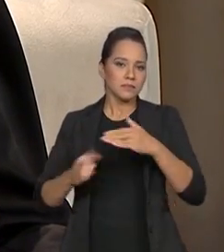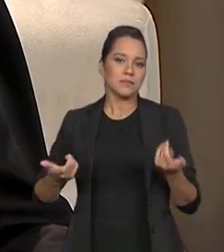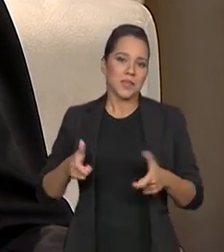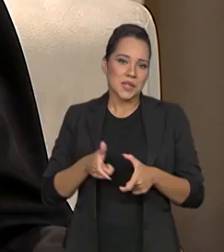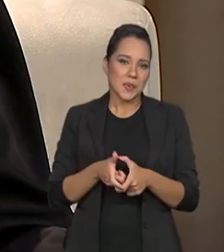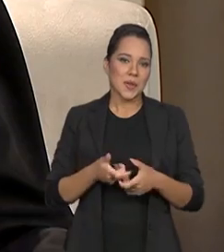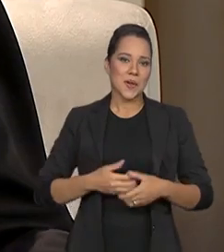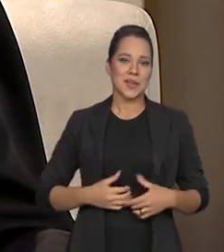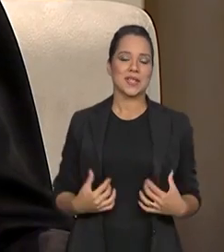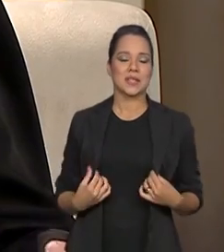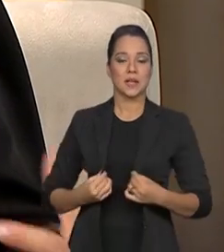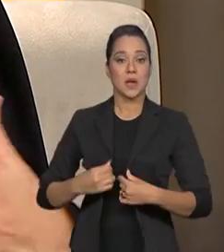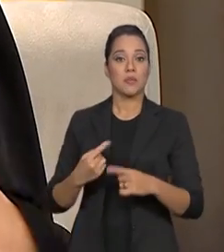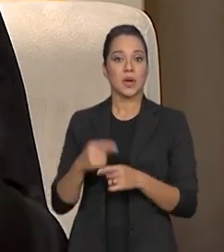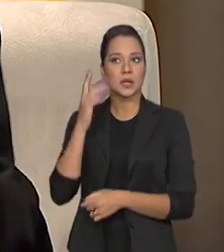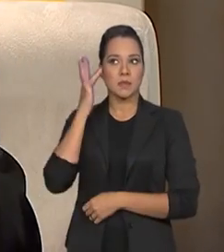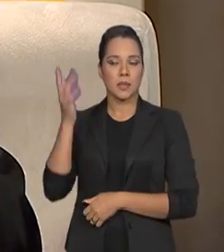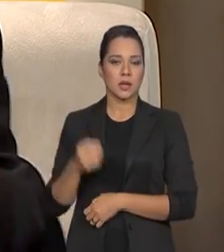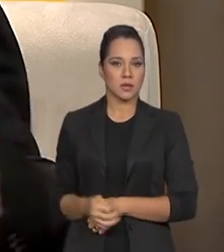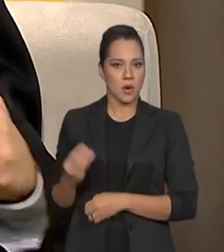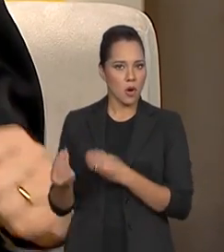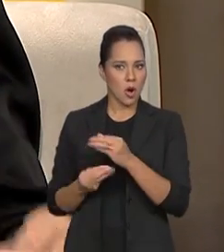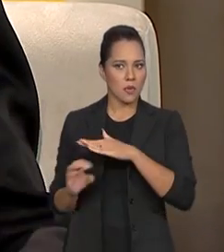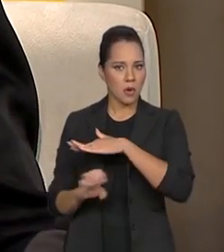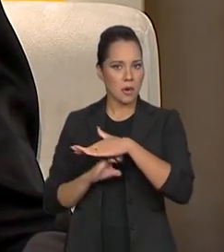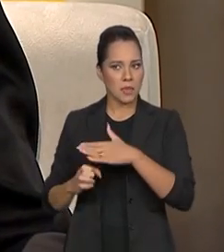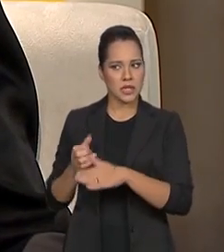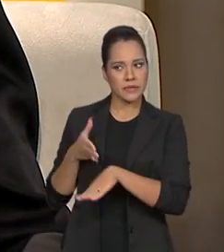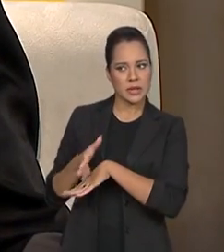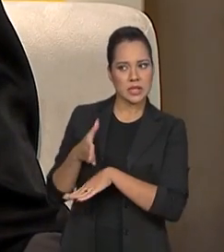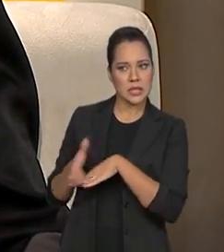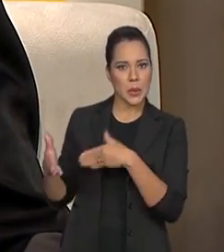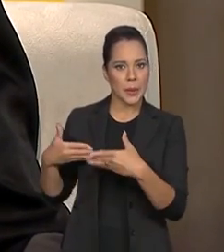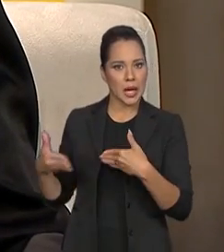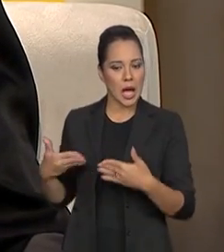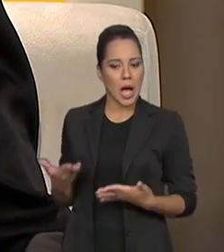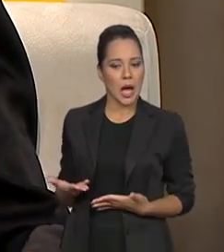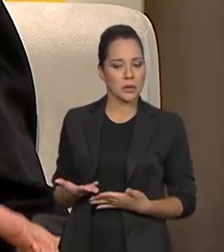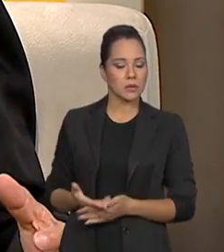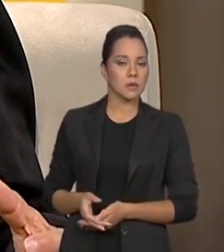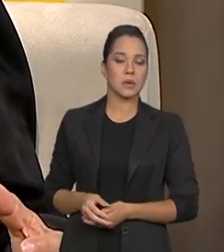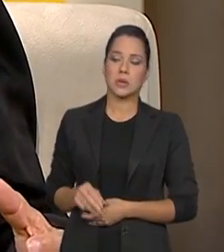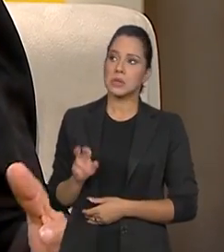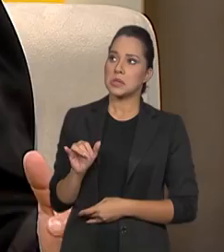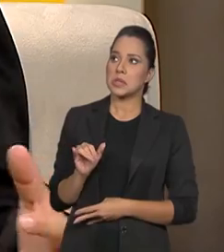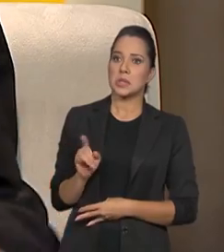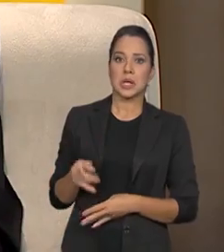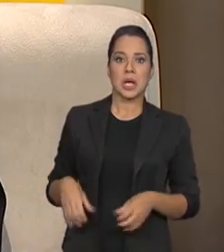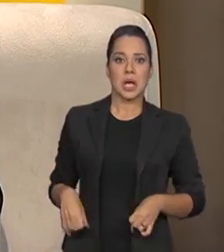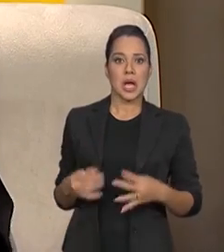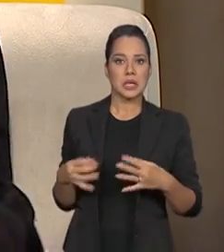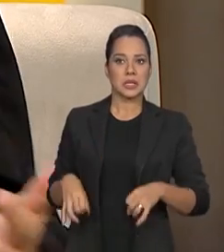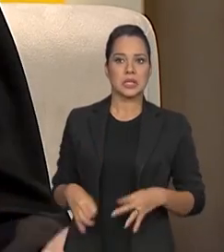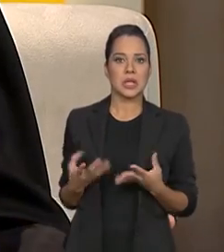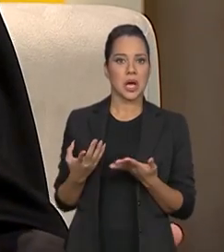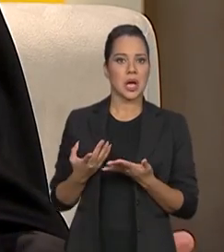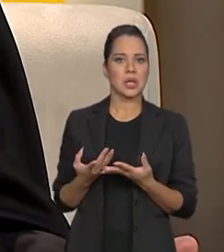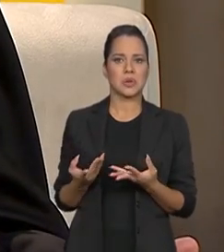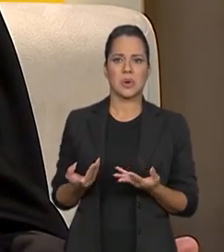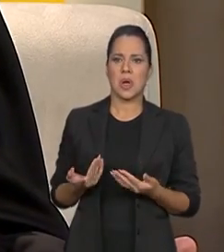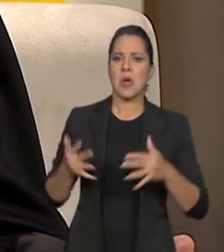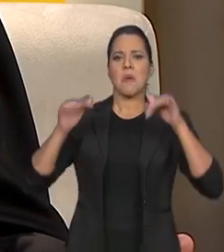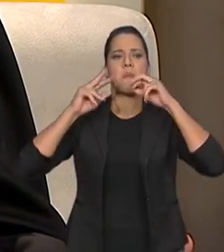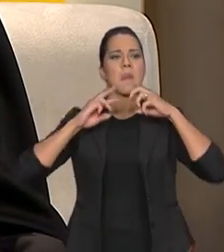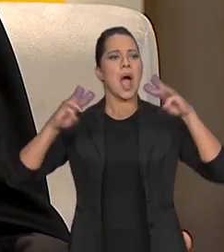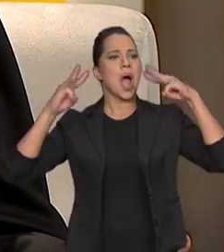Empresas porque Imagine como é que uma pequena empresa vai acessar o mercado gastando uma fábula em